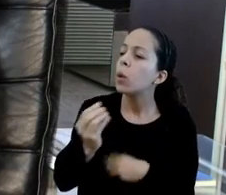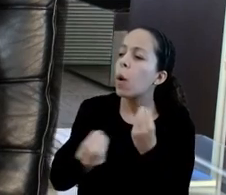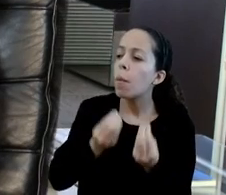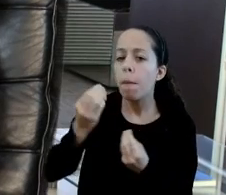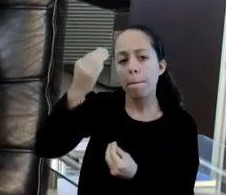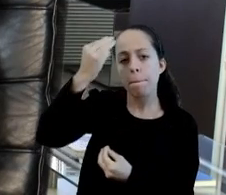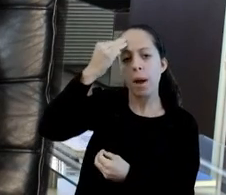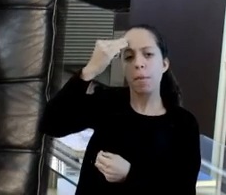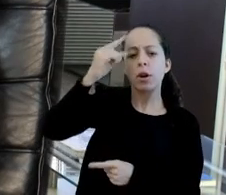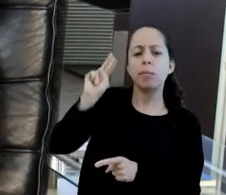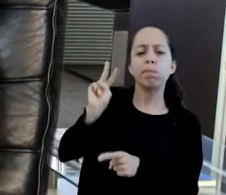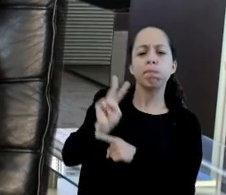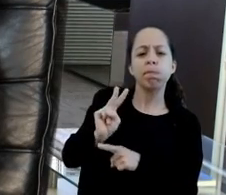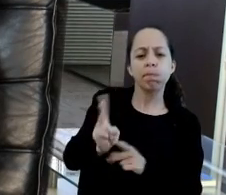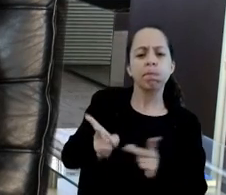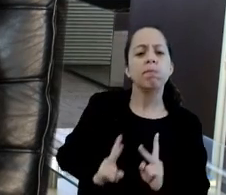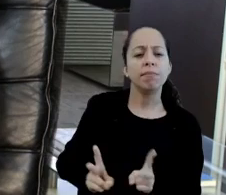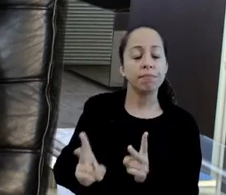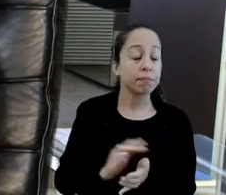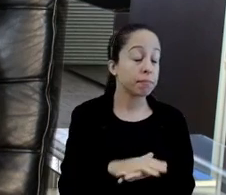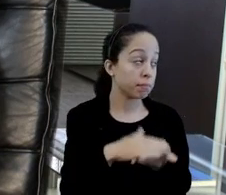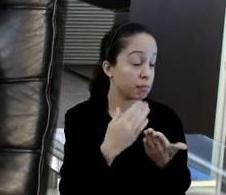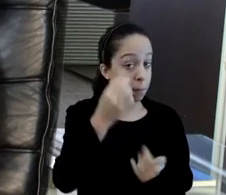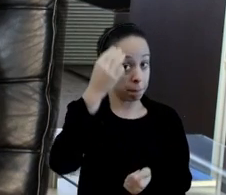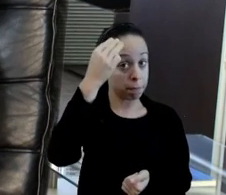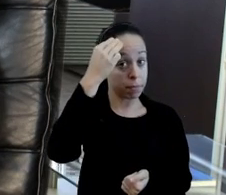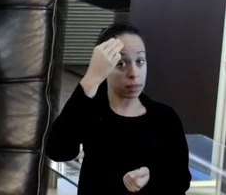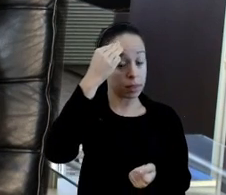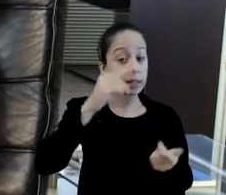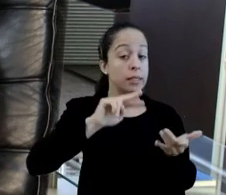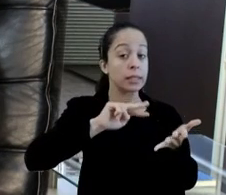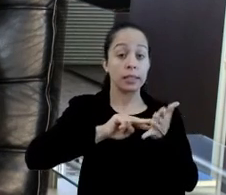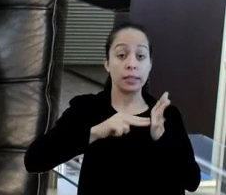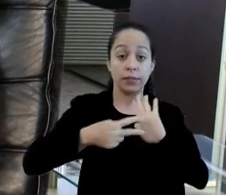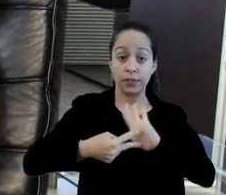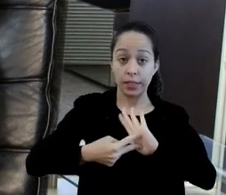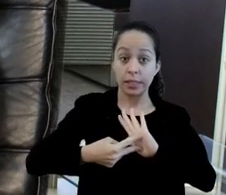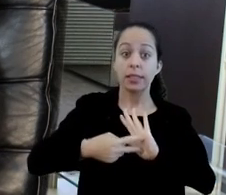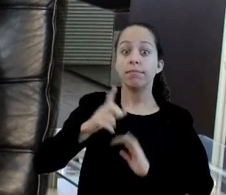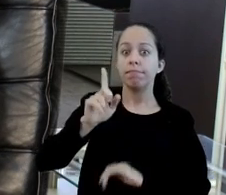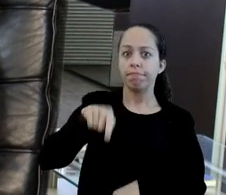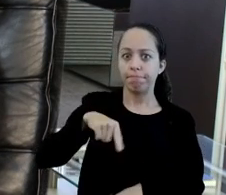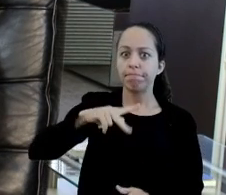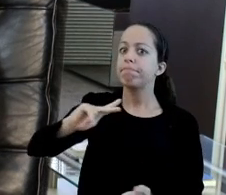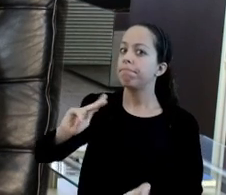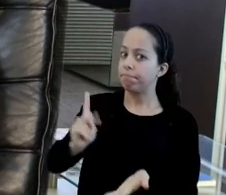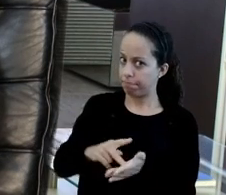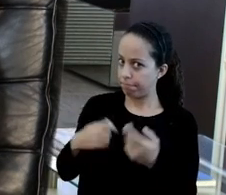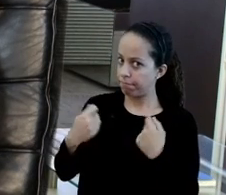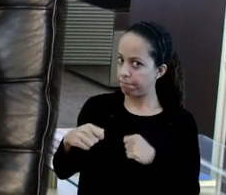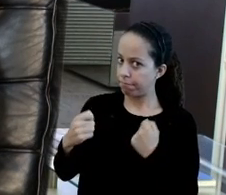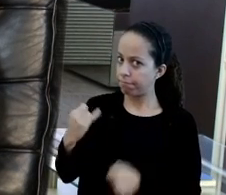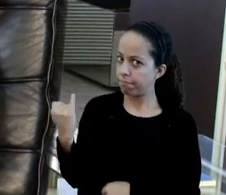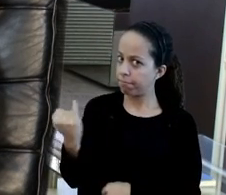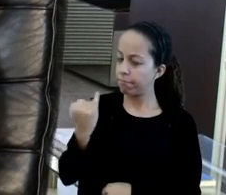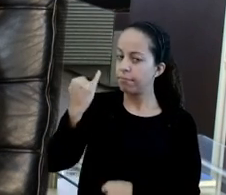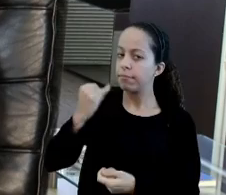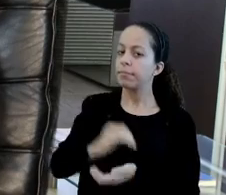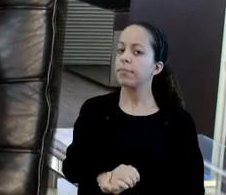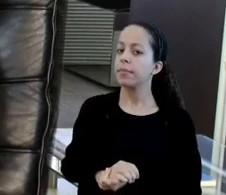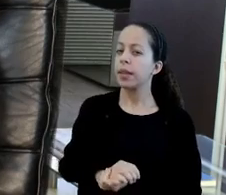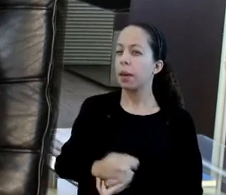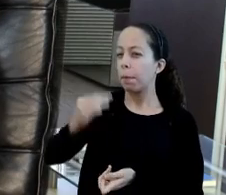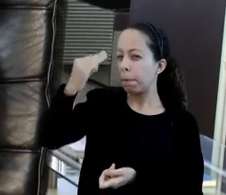Pessoal, memória é uma coisa muito séria. E quando eu falo memória, não é só aquela memória no sentido